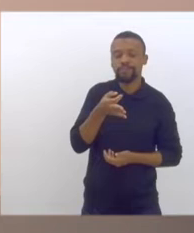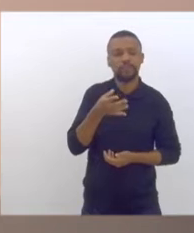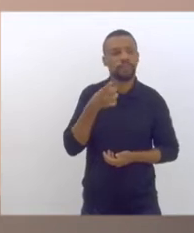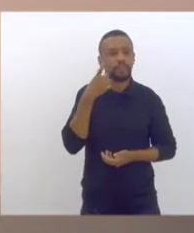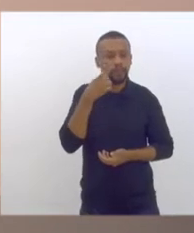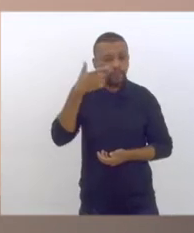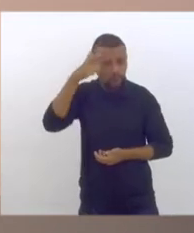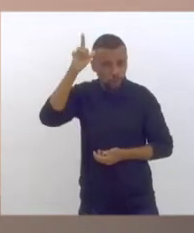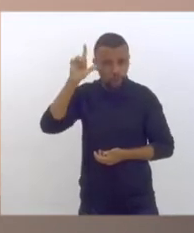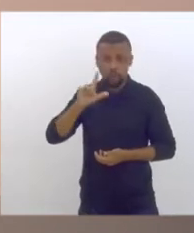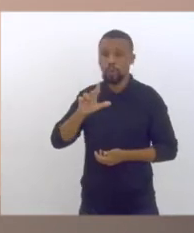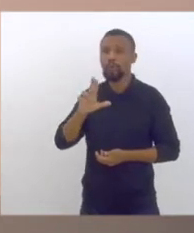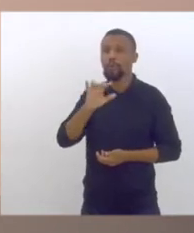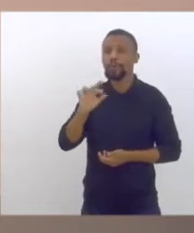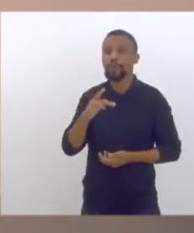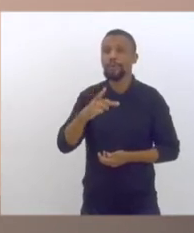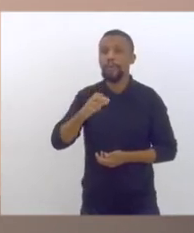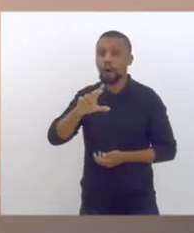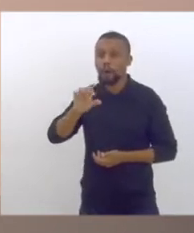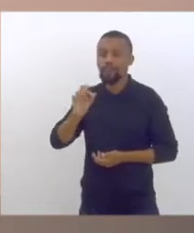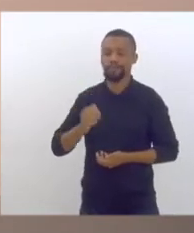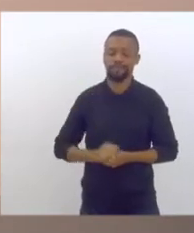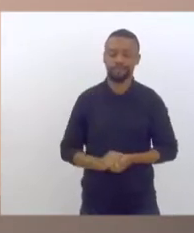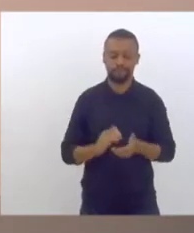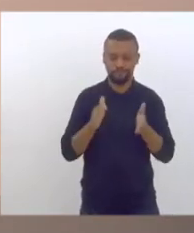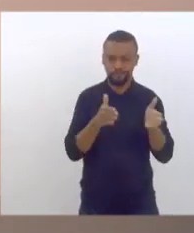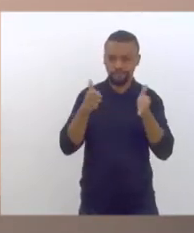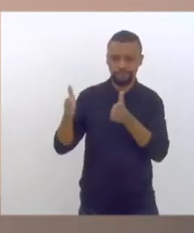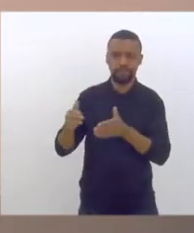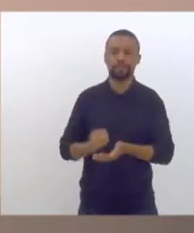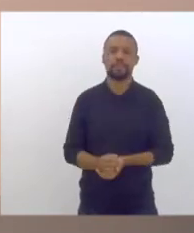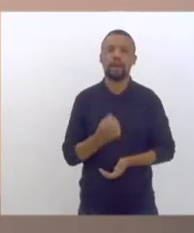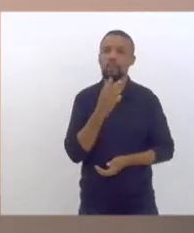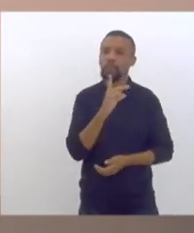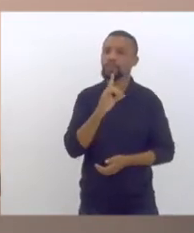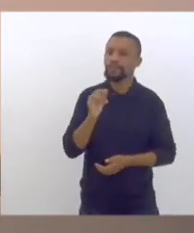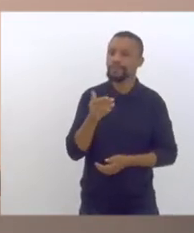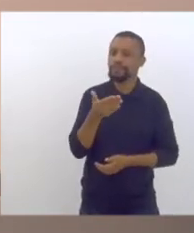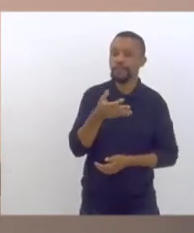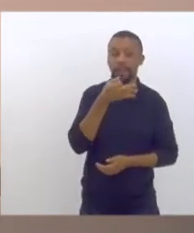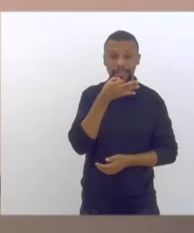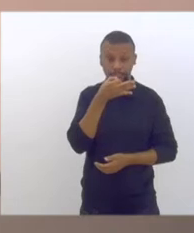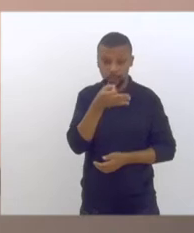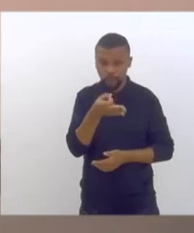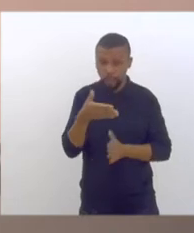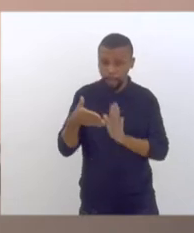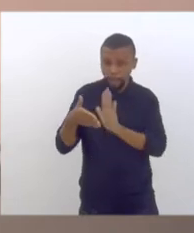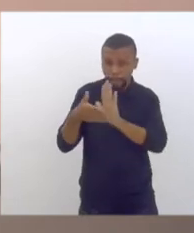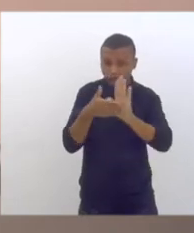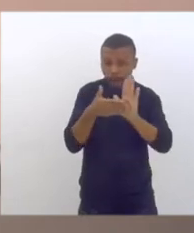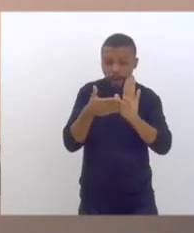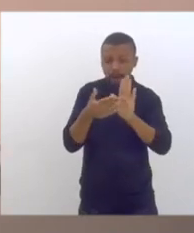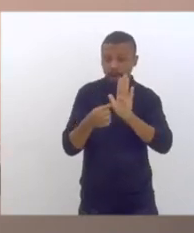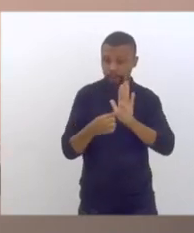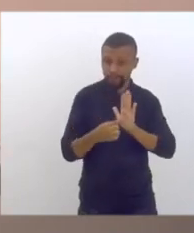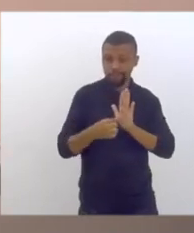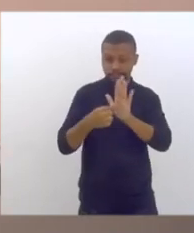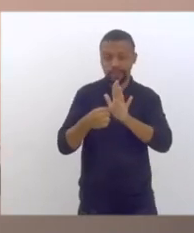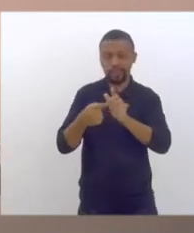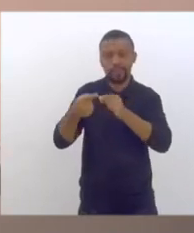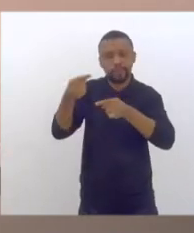se apresente bom dia essa essa sugestão veio à tona